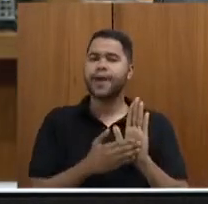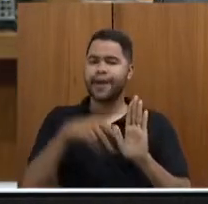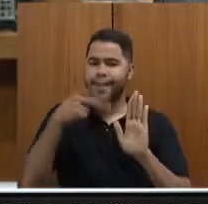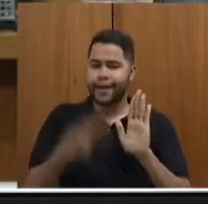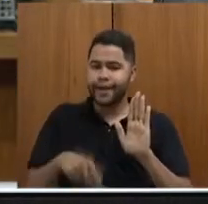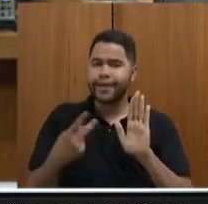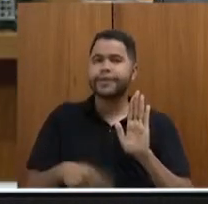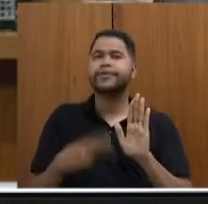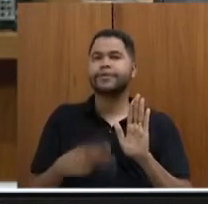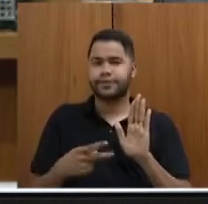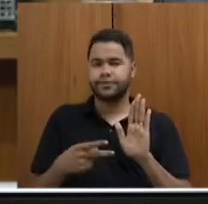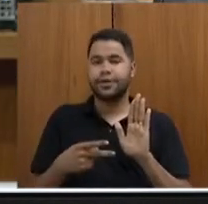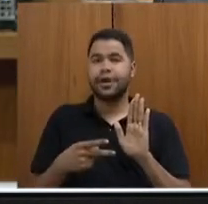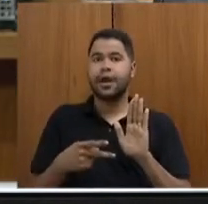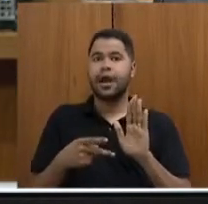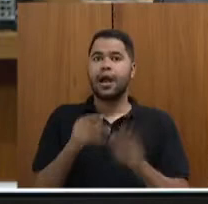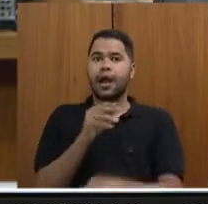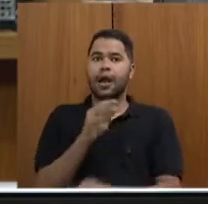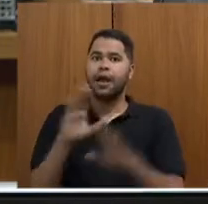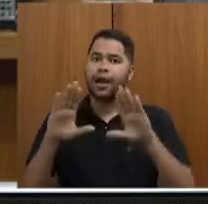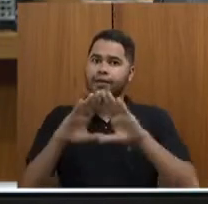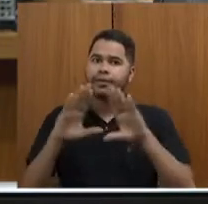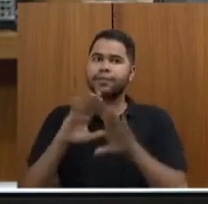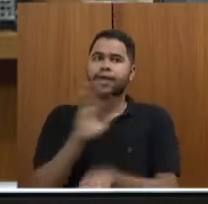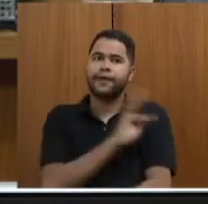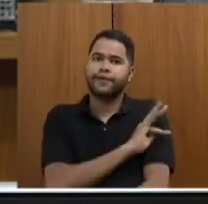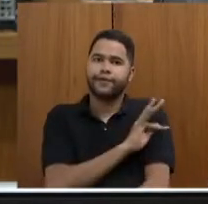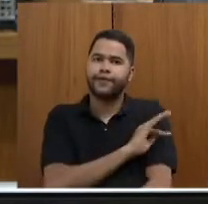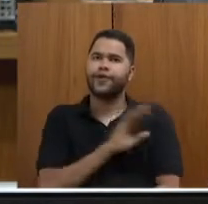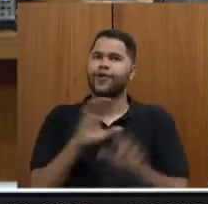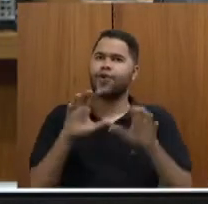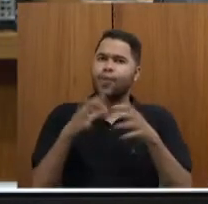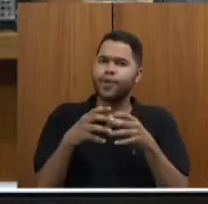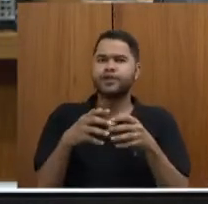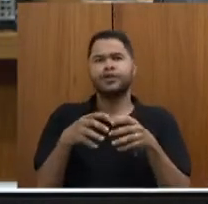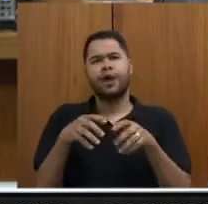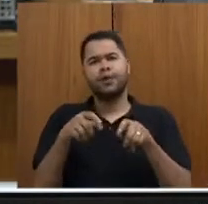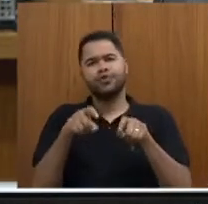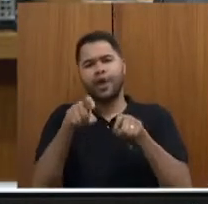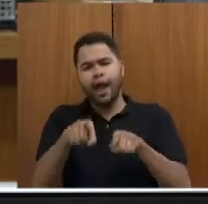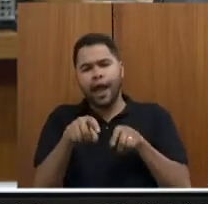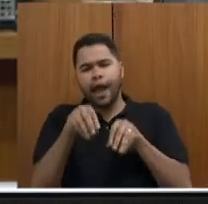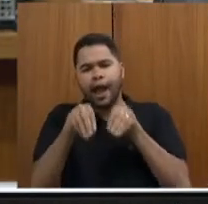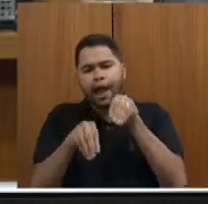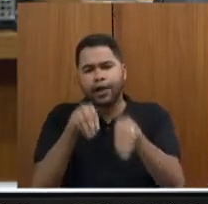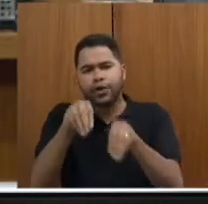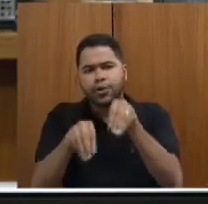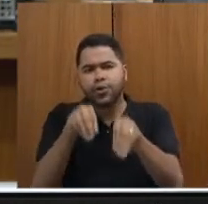do Assembleia Fiscaliza, ele veio à tona, né? Na Comissão de Agricultura,